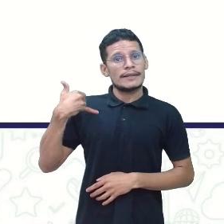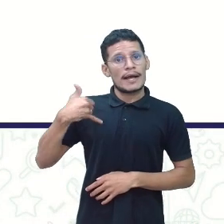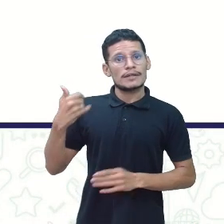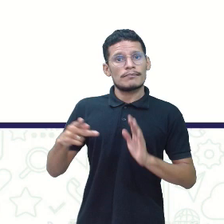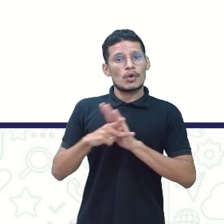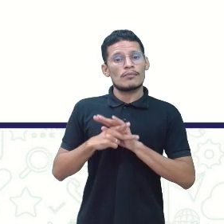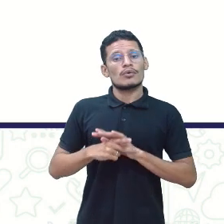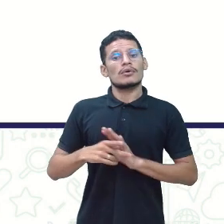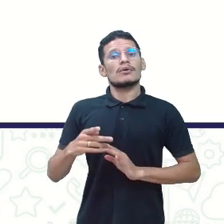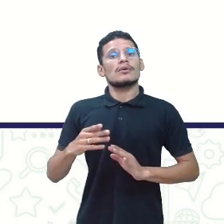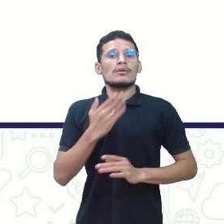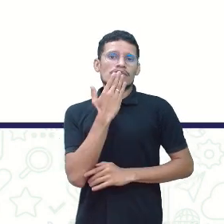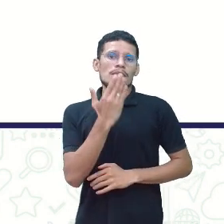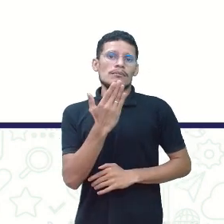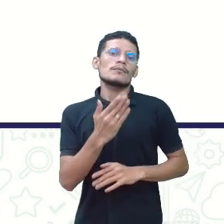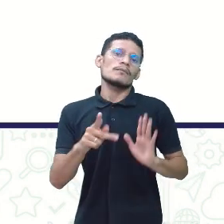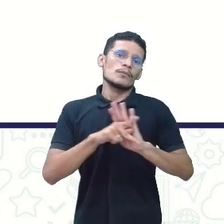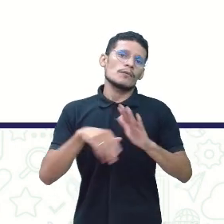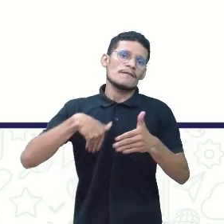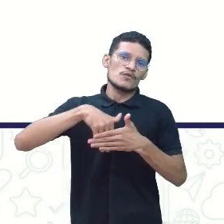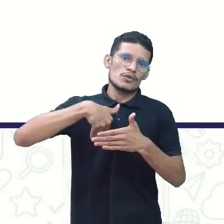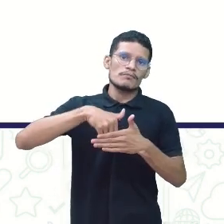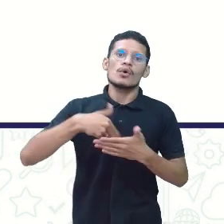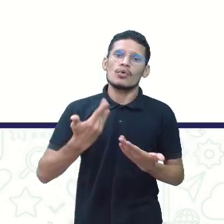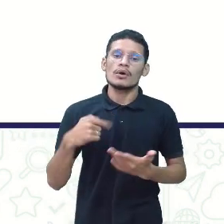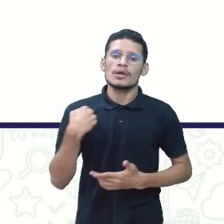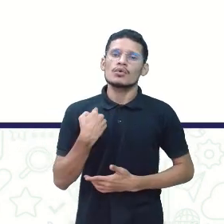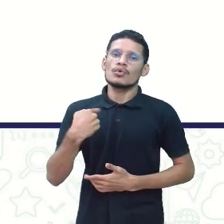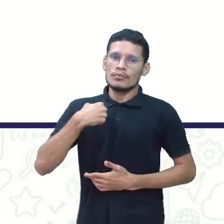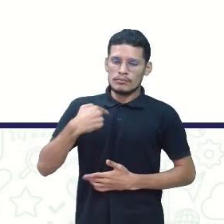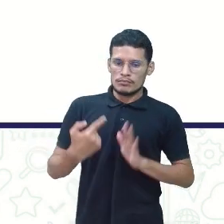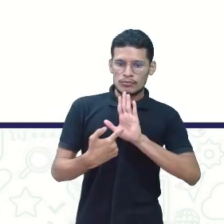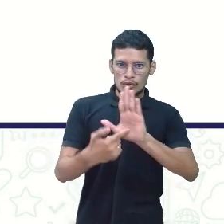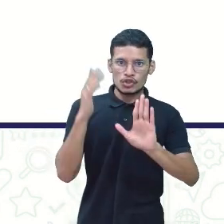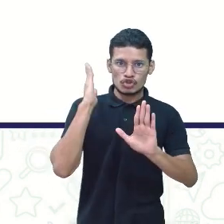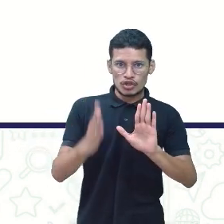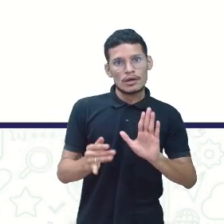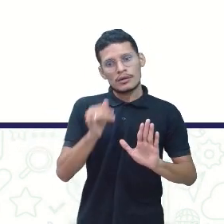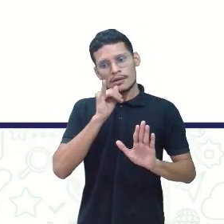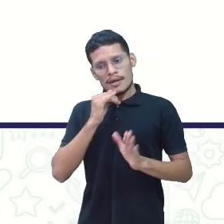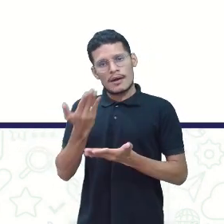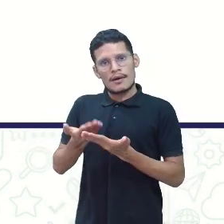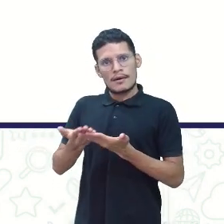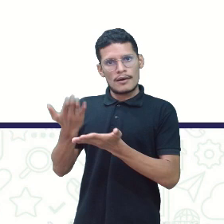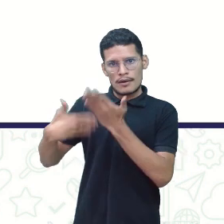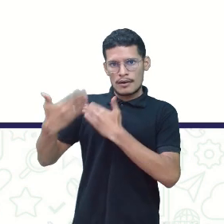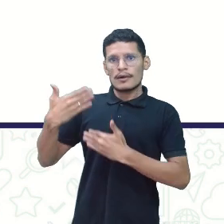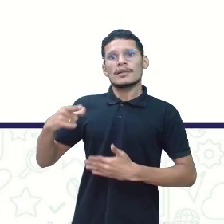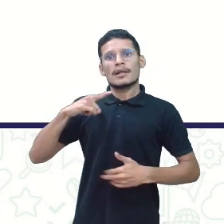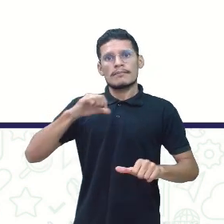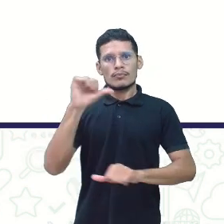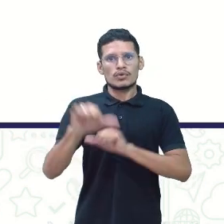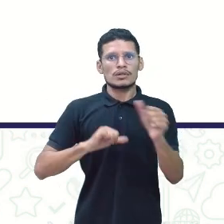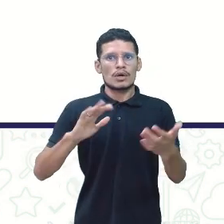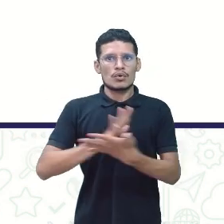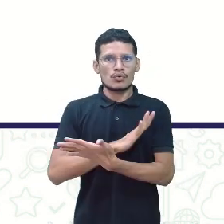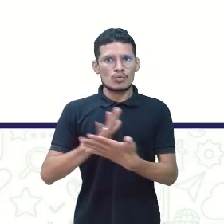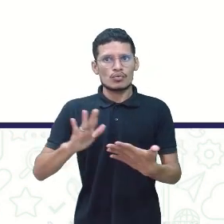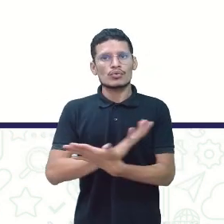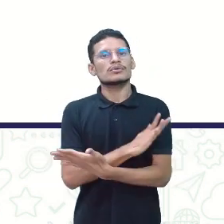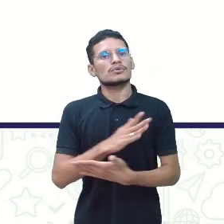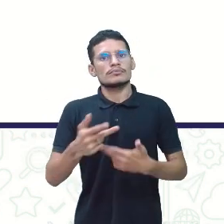time de futebol. Mais um exemplo que eu trouxe da aula passada. A gente tem aqui a mudança de algumas organizações para que